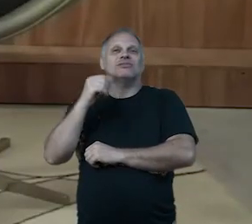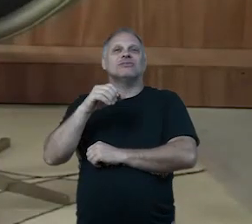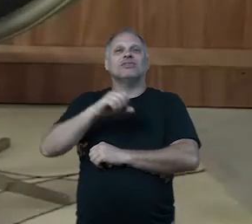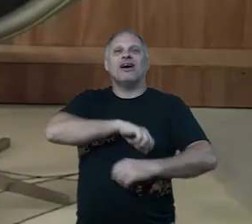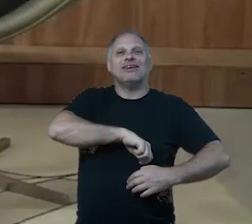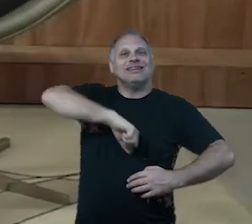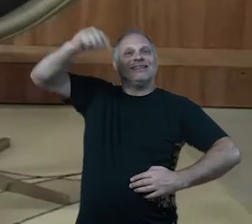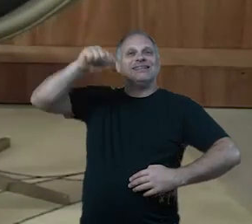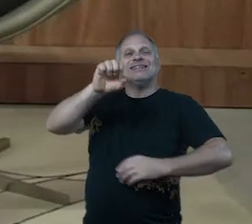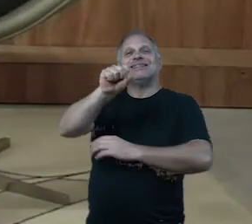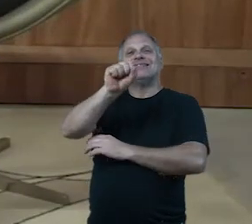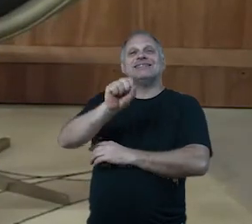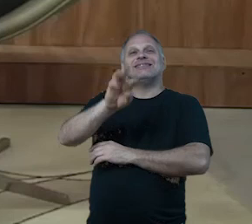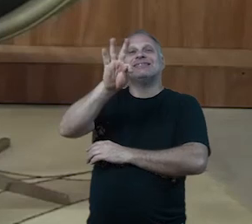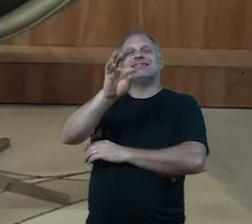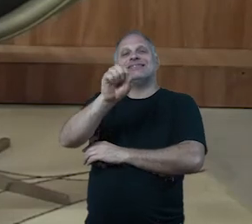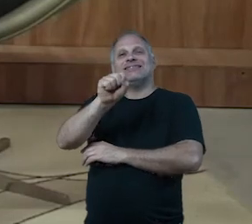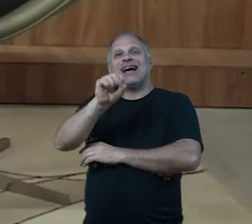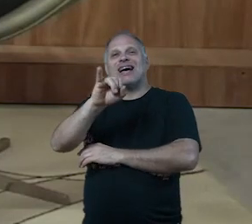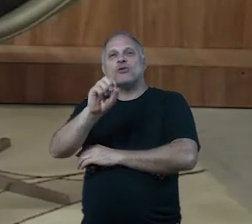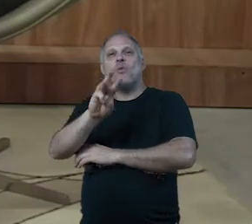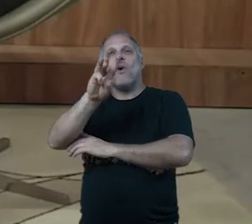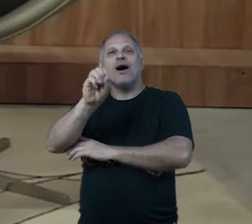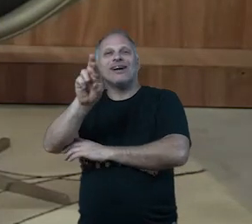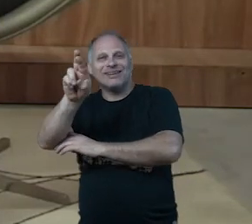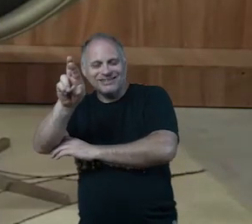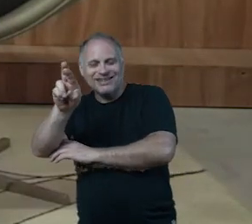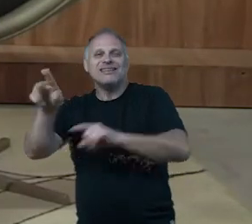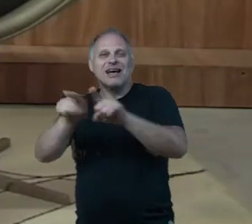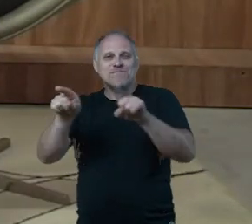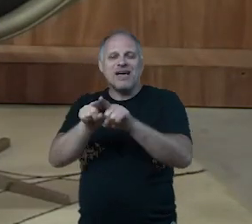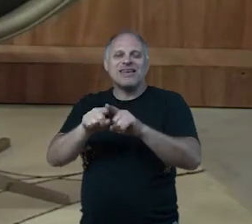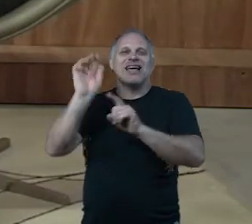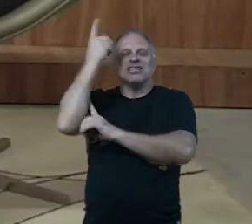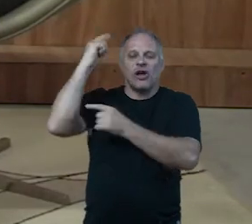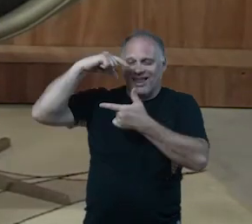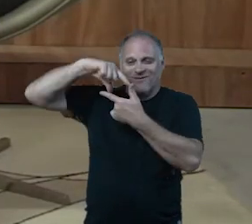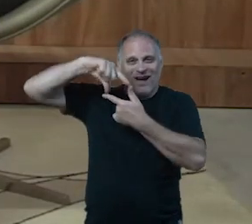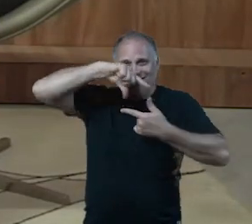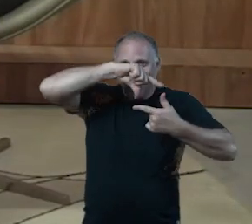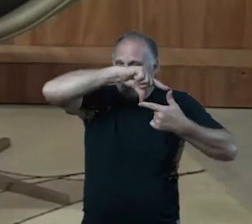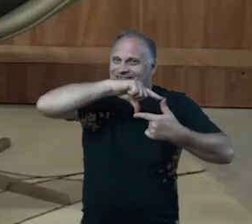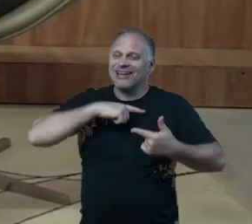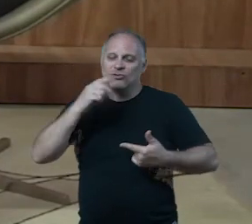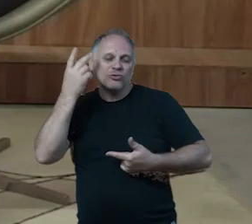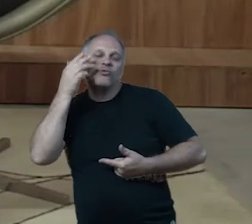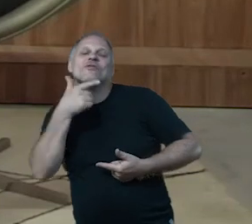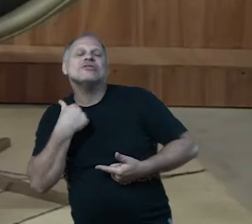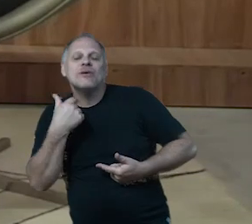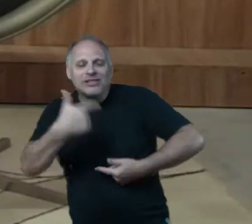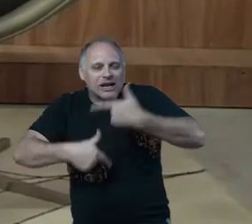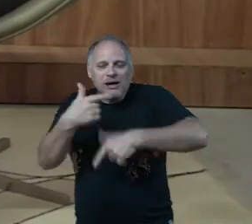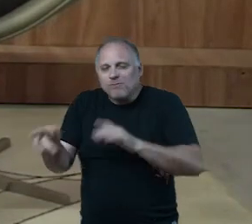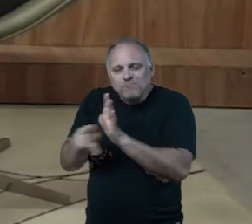Star Wars e muito fã de games, enfim, de histórias em quadrinhos. Então foi um trabalho